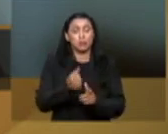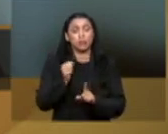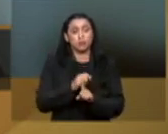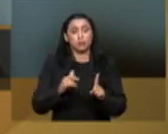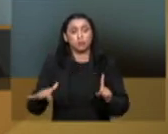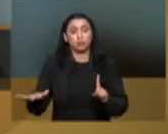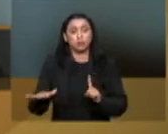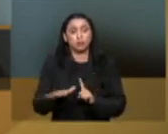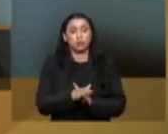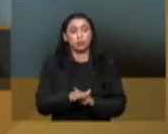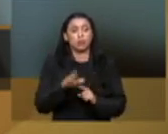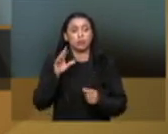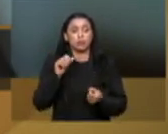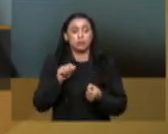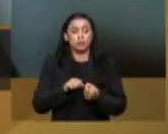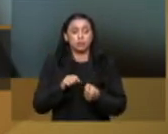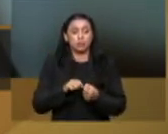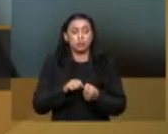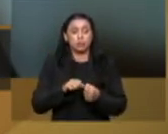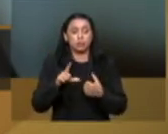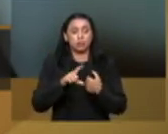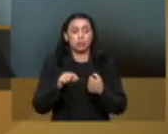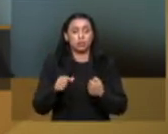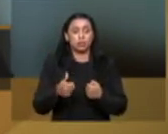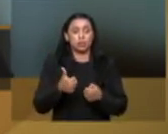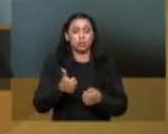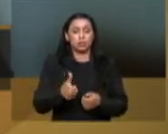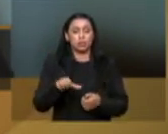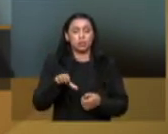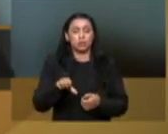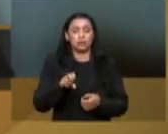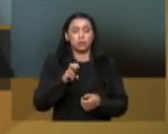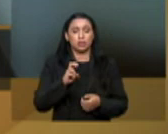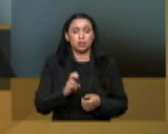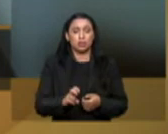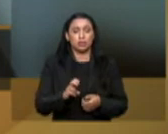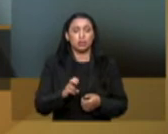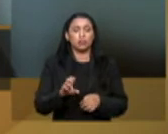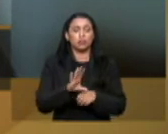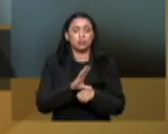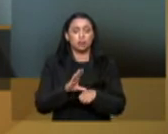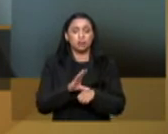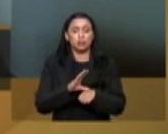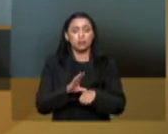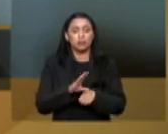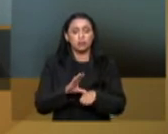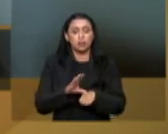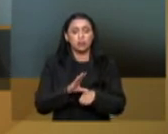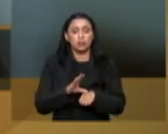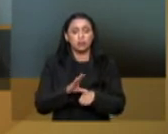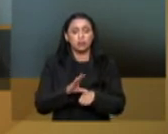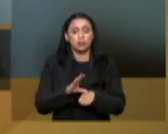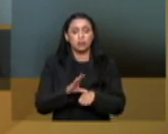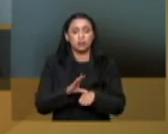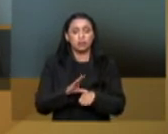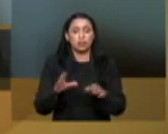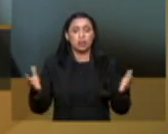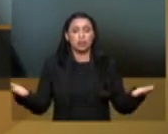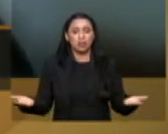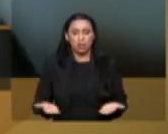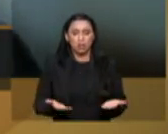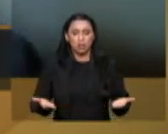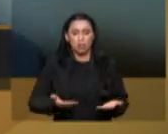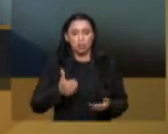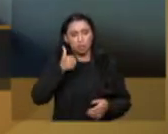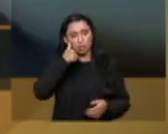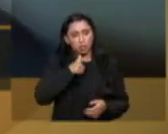sociais mencionadas no artigo 195 da Constituição. Agora,